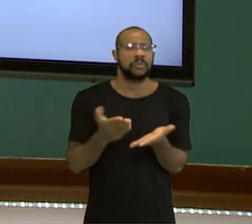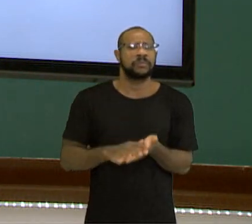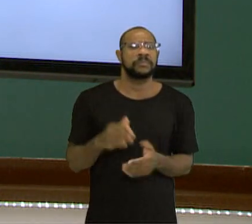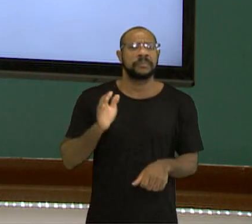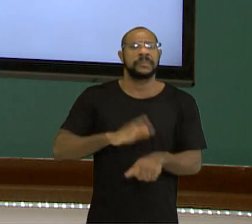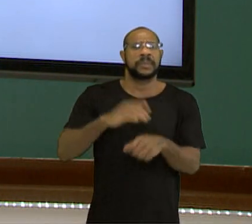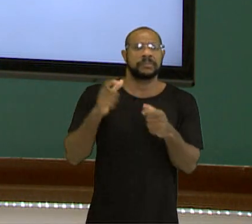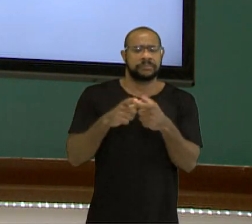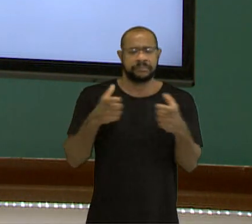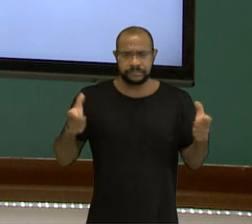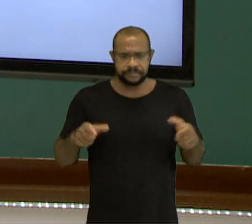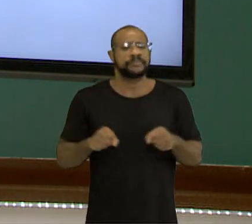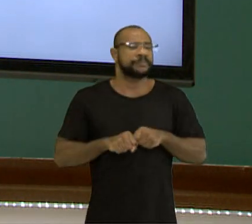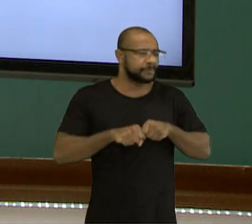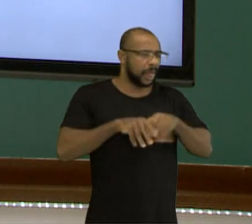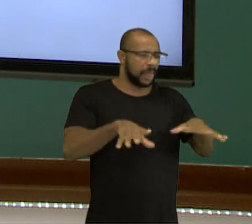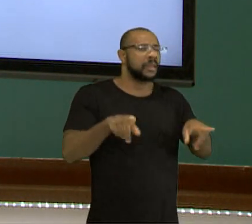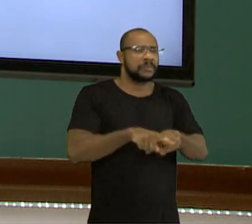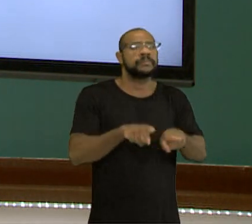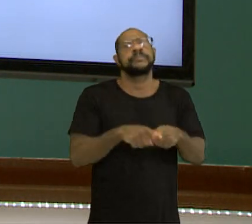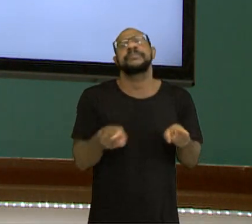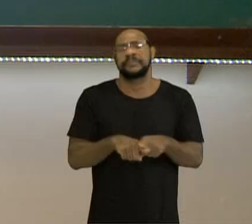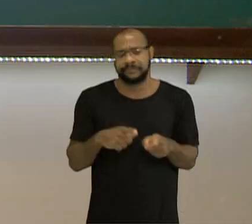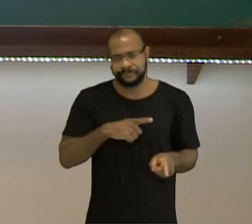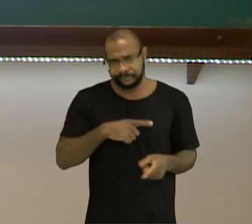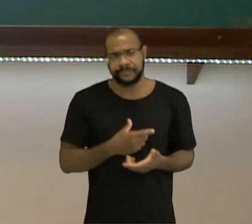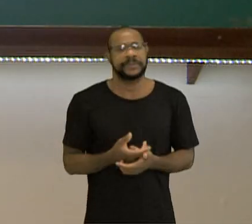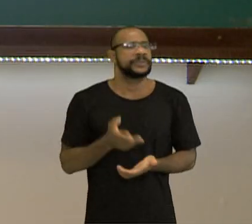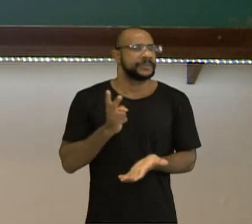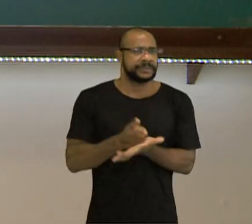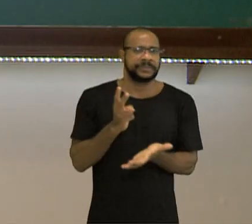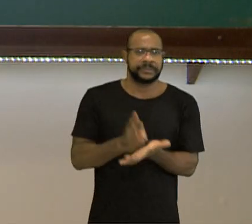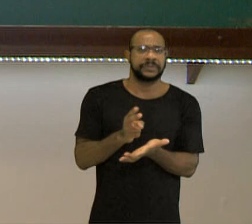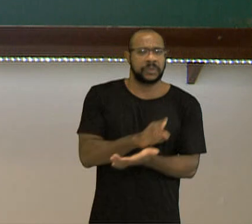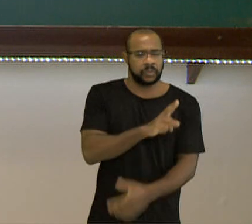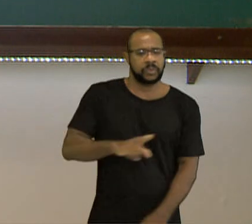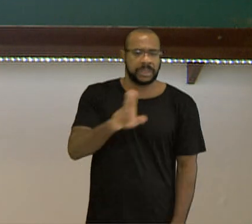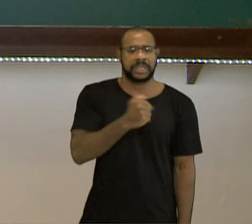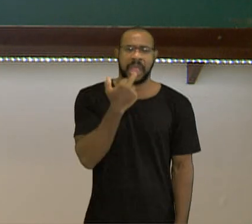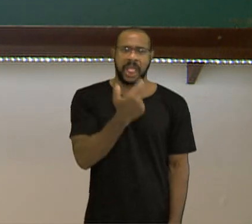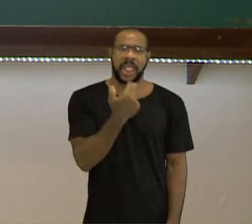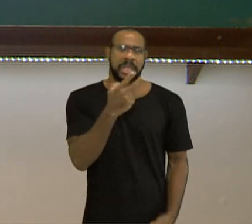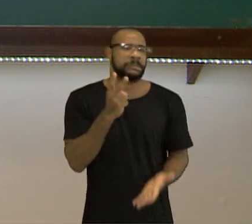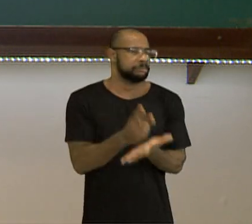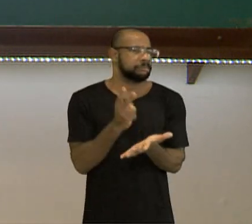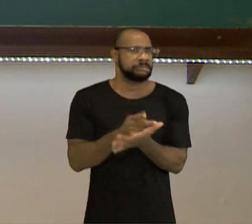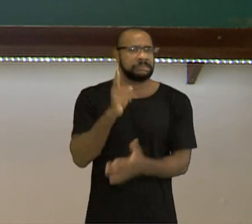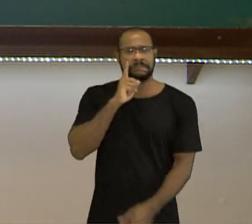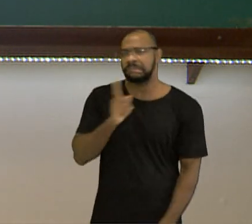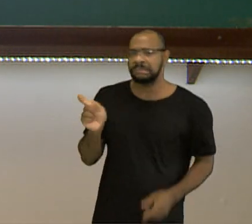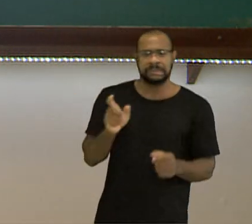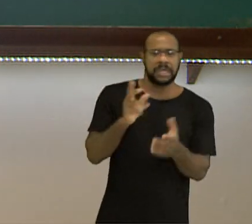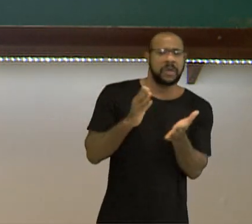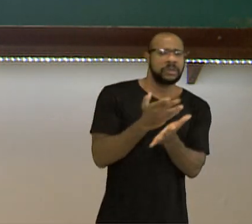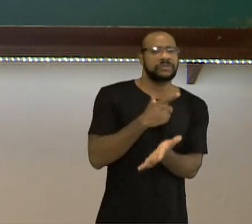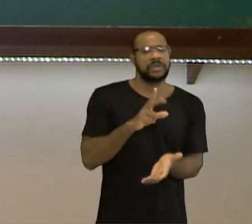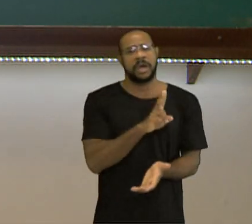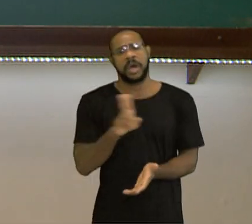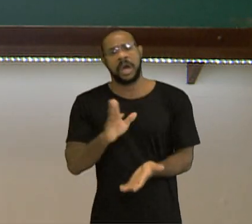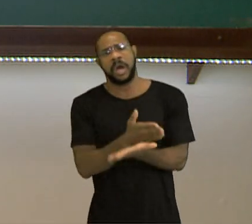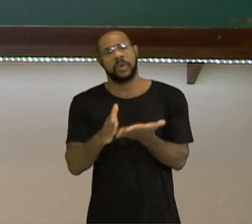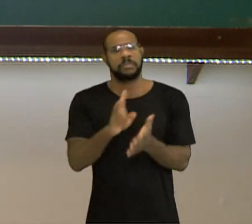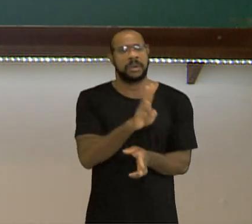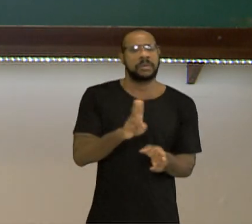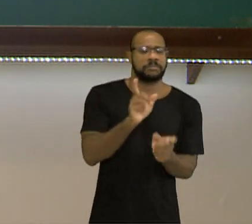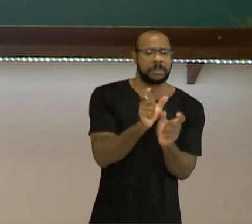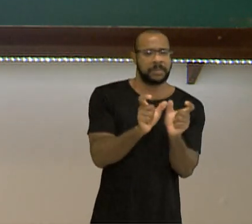mais duramente atingidos pelo tráfico, vieram para o Brasil, trouxeram o idioma e a gente viu que algumas palavras desse idioma fazem